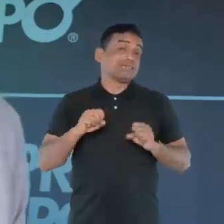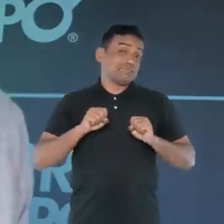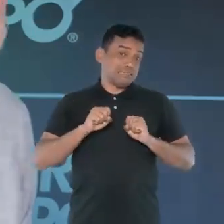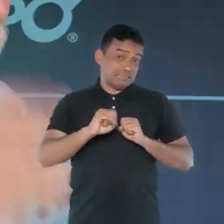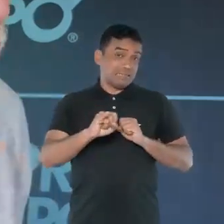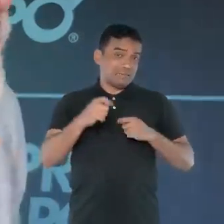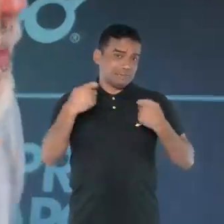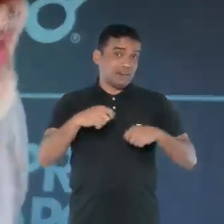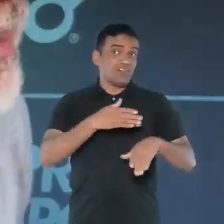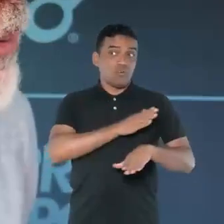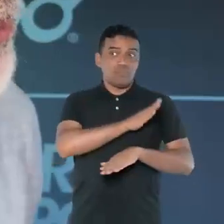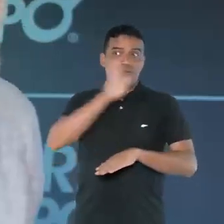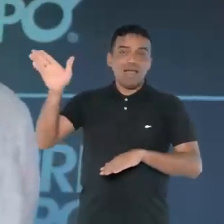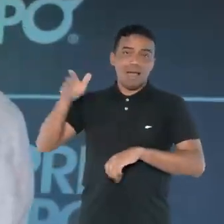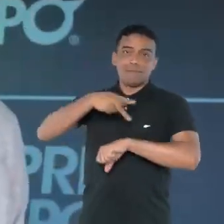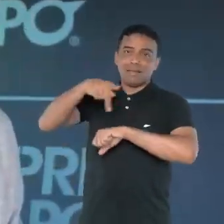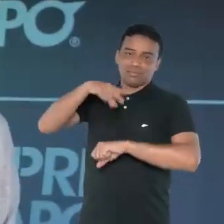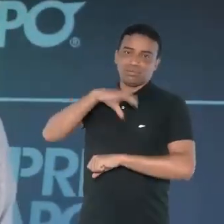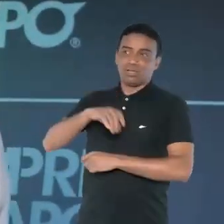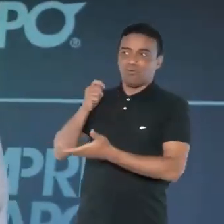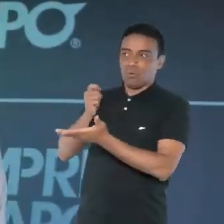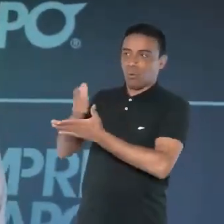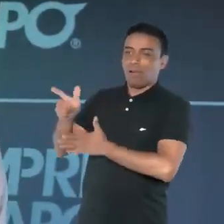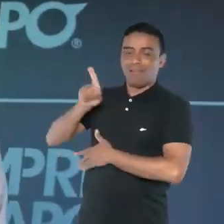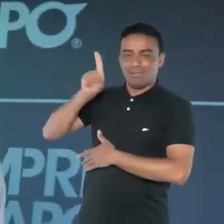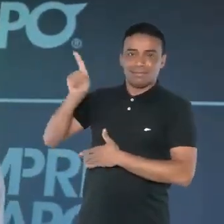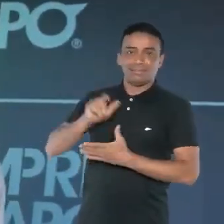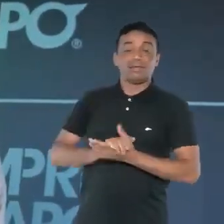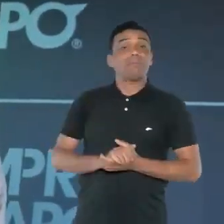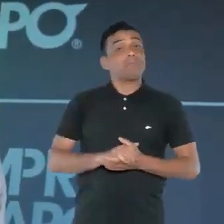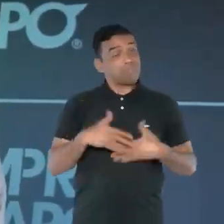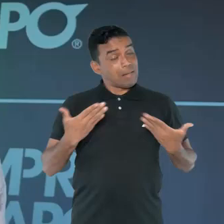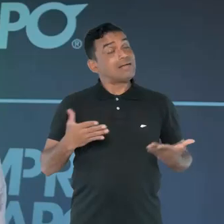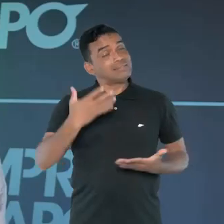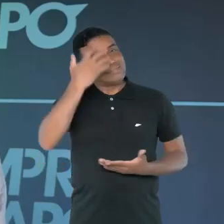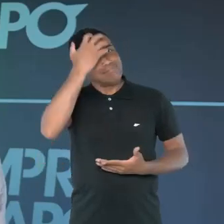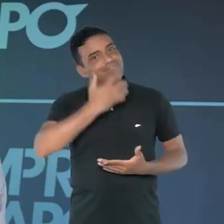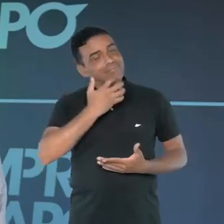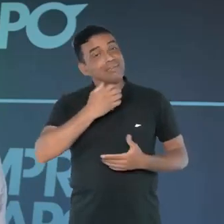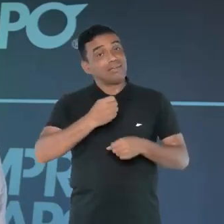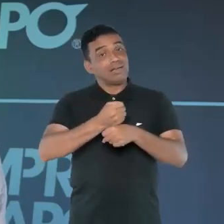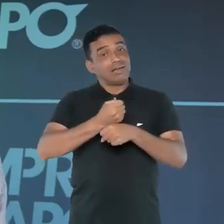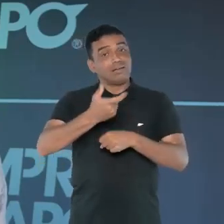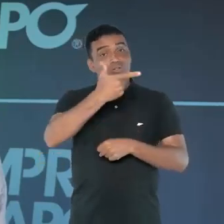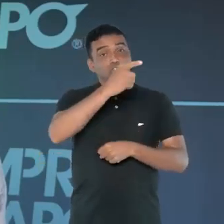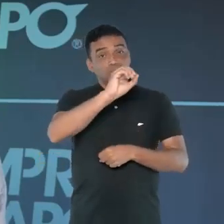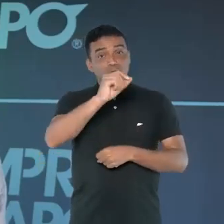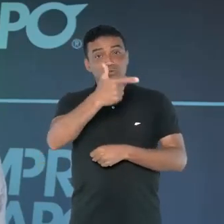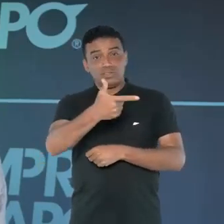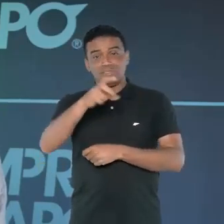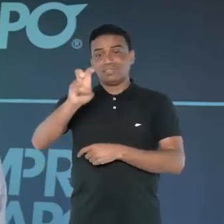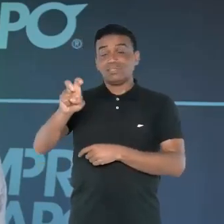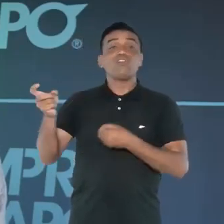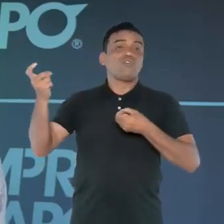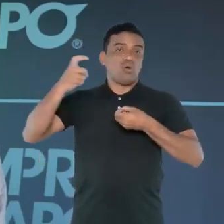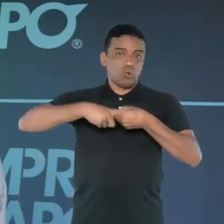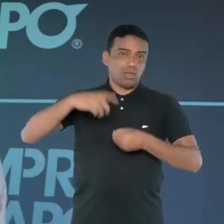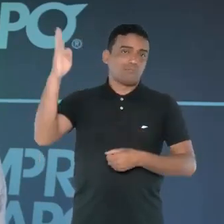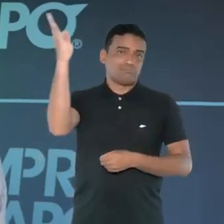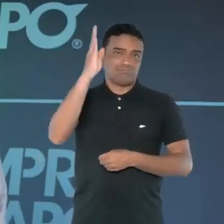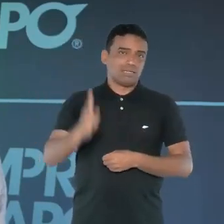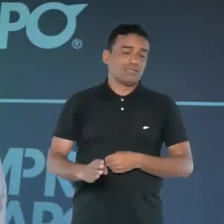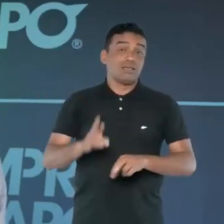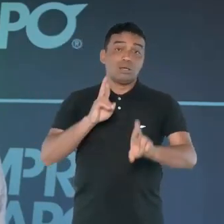mas se necessário, a gente vai até Portugal para comprar também. Né? Mas uma coisa é certa, em 2025 voltarei